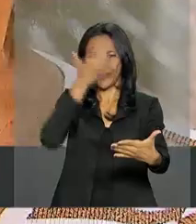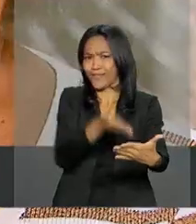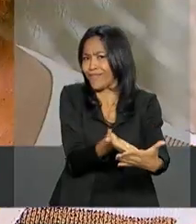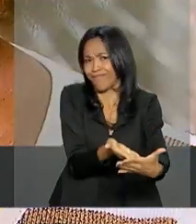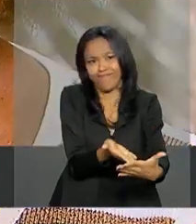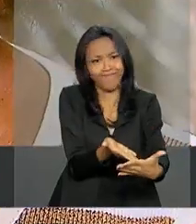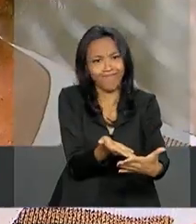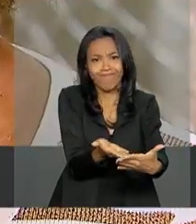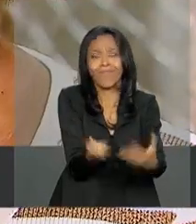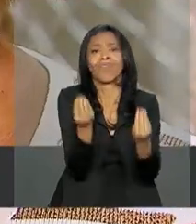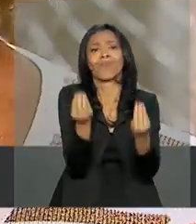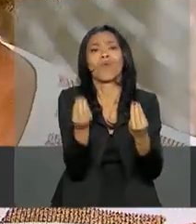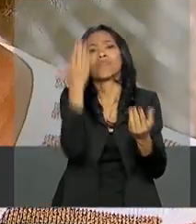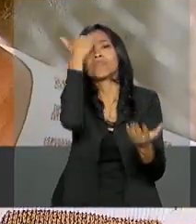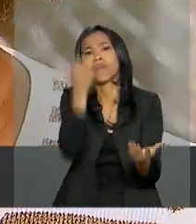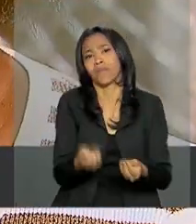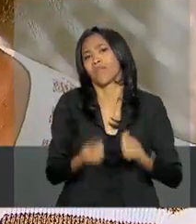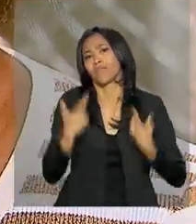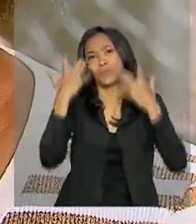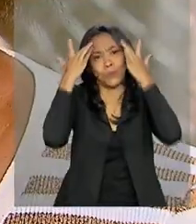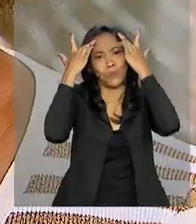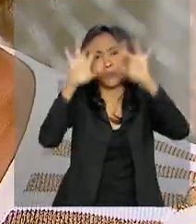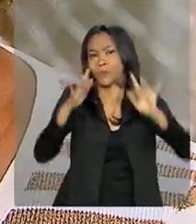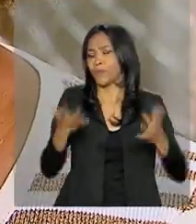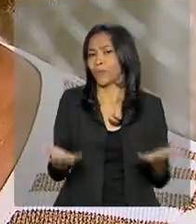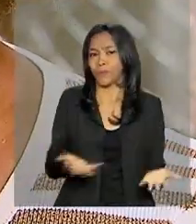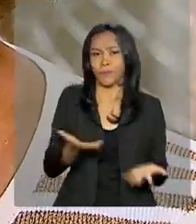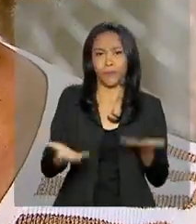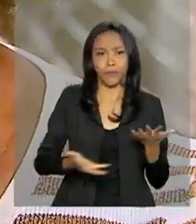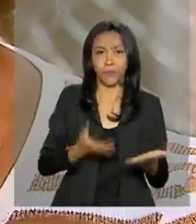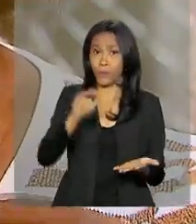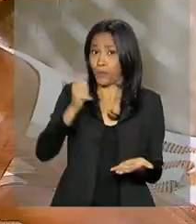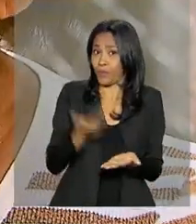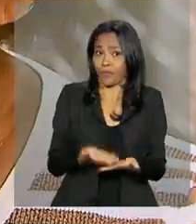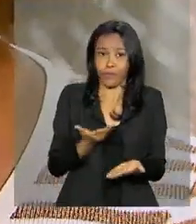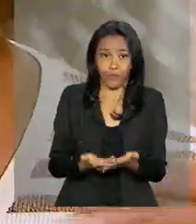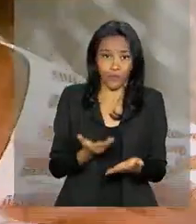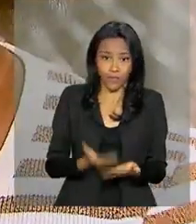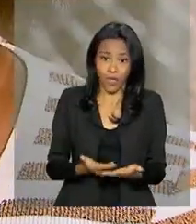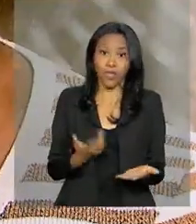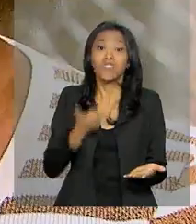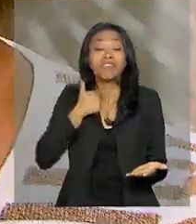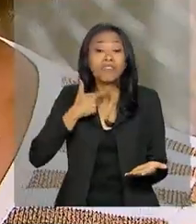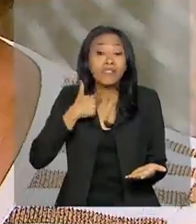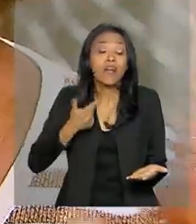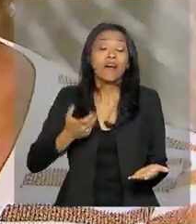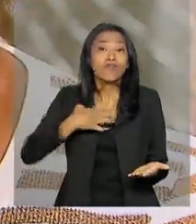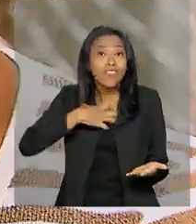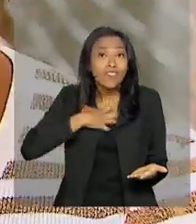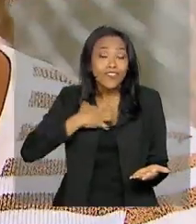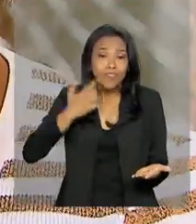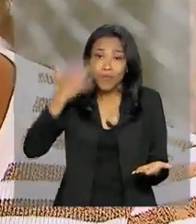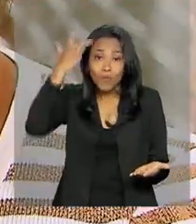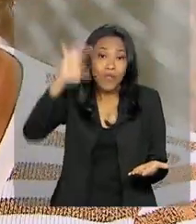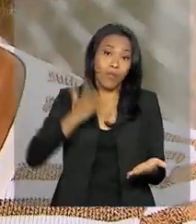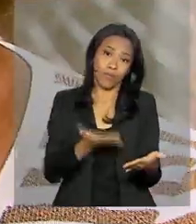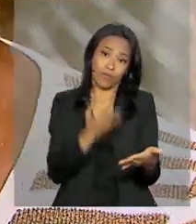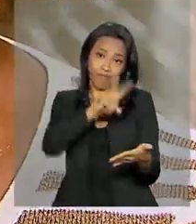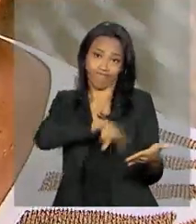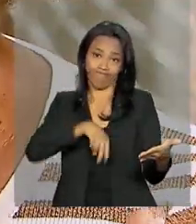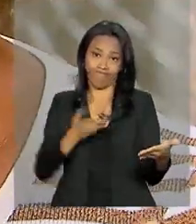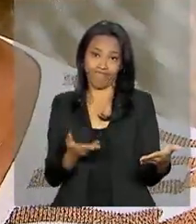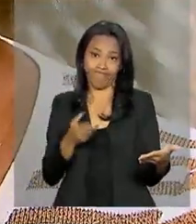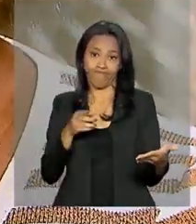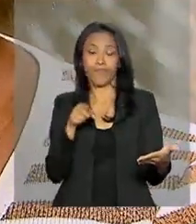eu eu saber é que ele nunca estudou marli tinha vontade e desejo não saber mas como